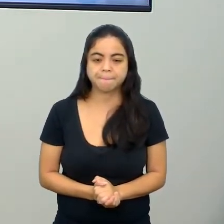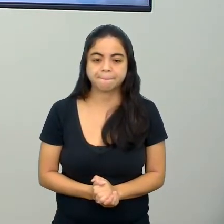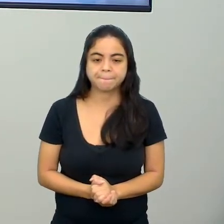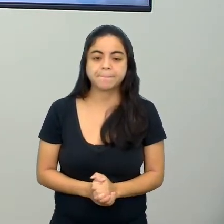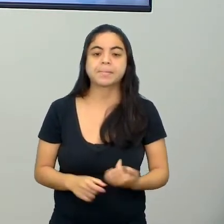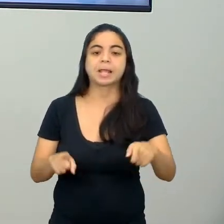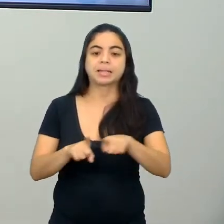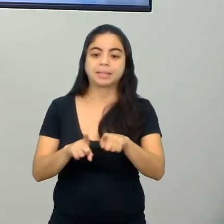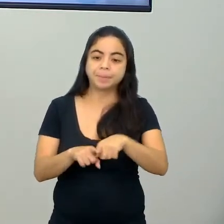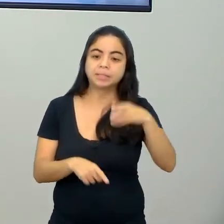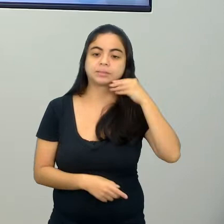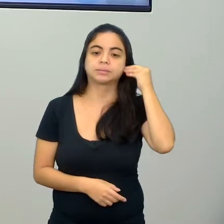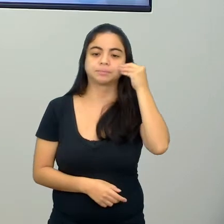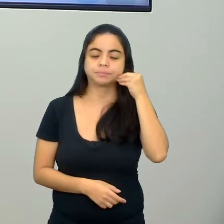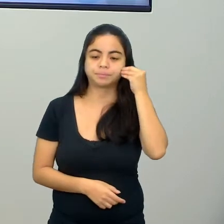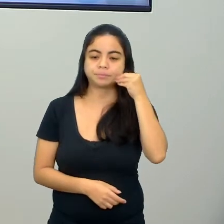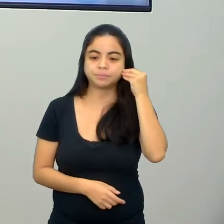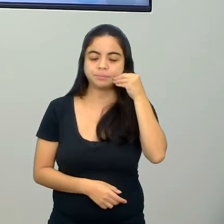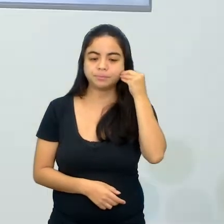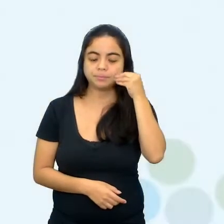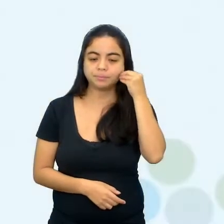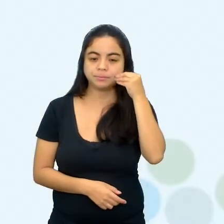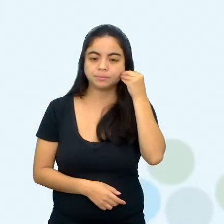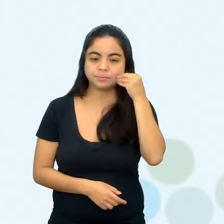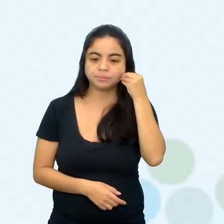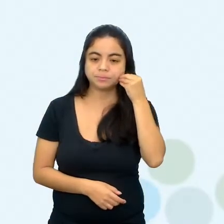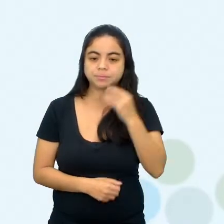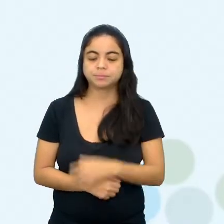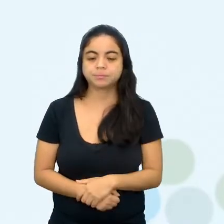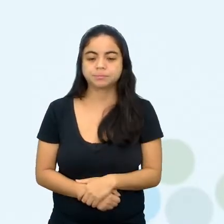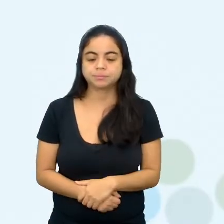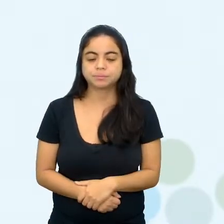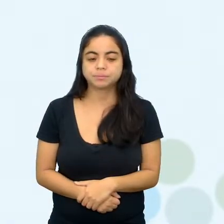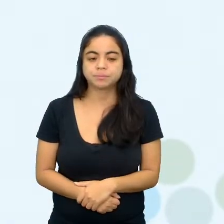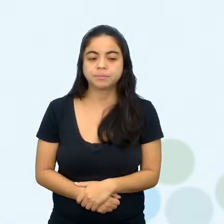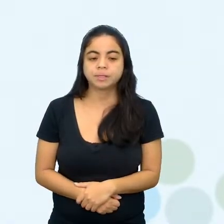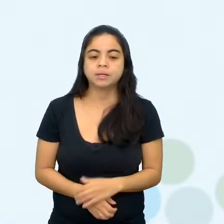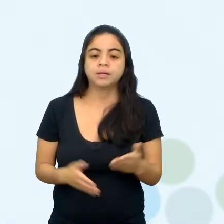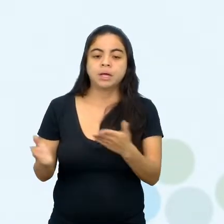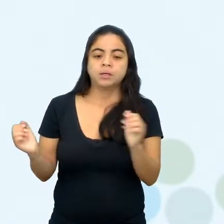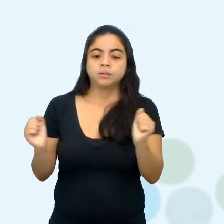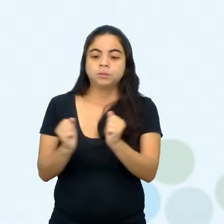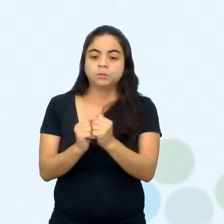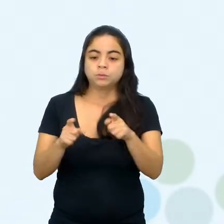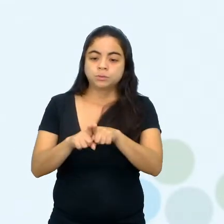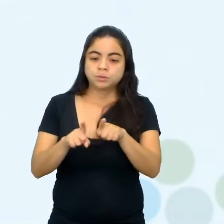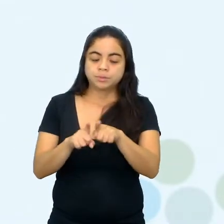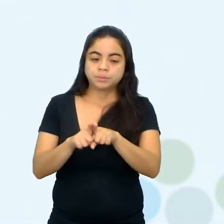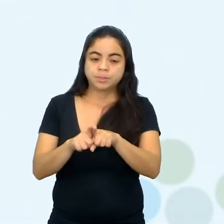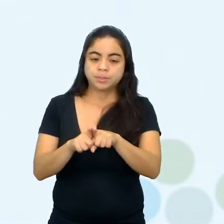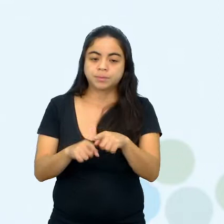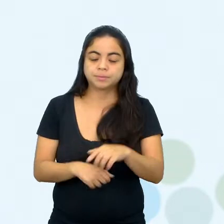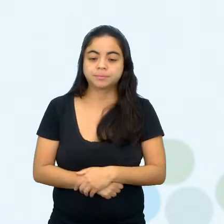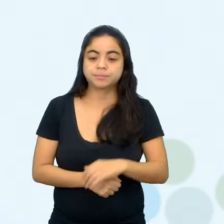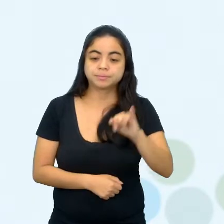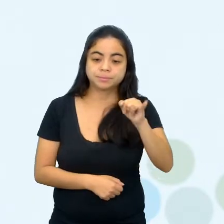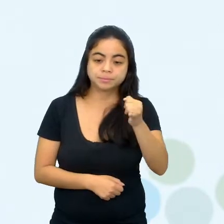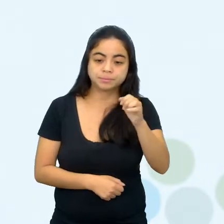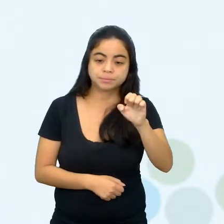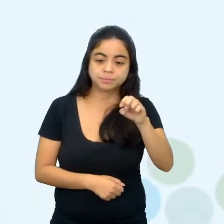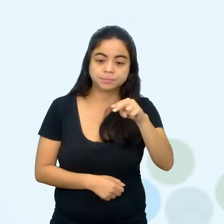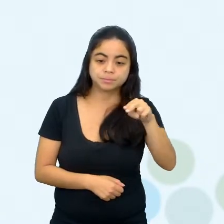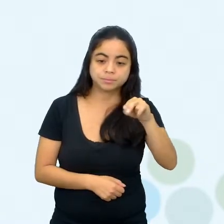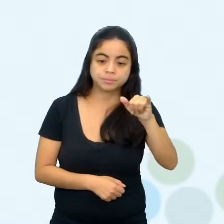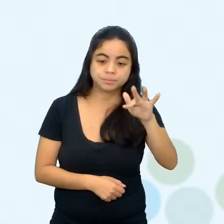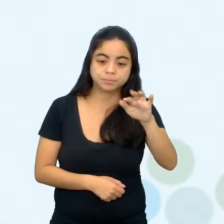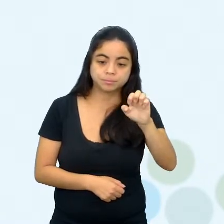Tem as nossas experiências, né? E aí eu até vou juntar ali e pensar na Jennifer e no Thiago,